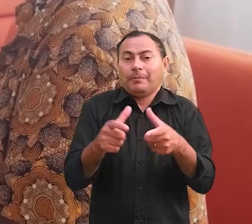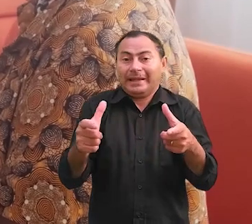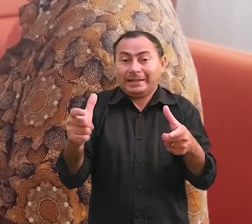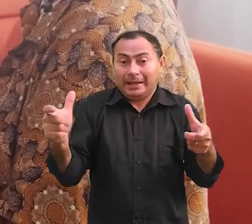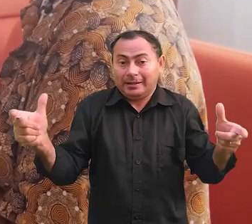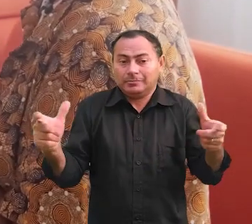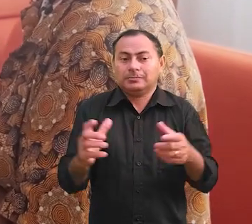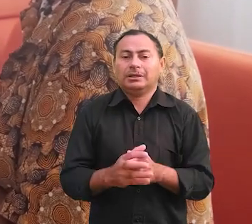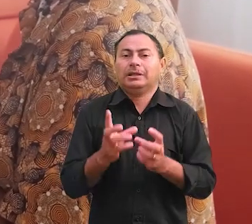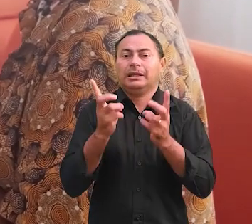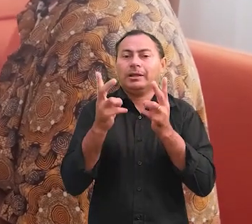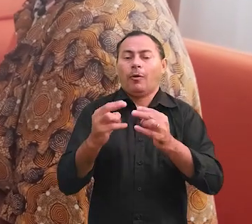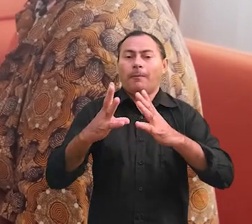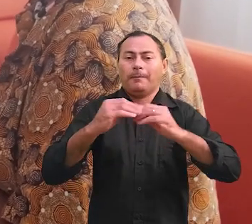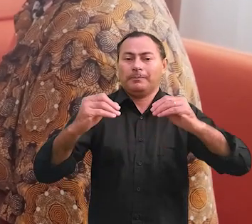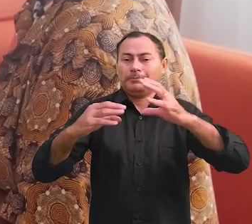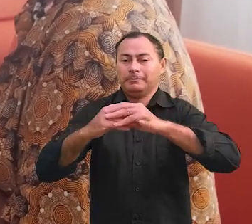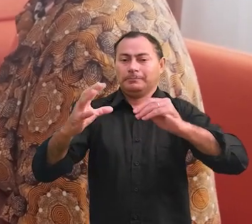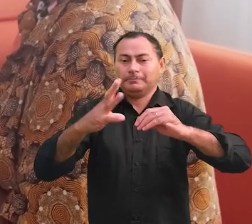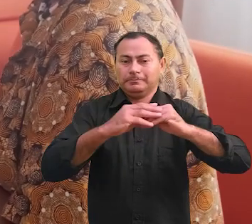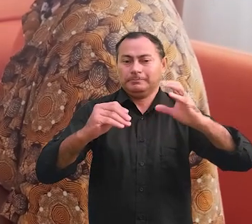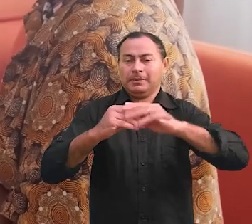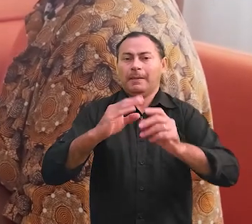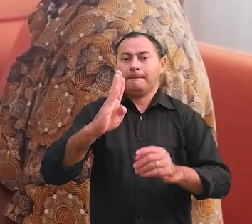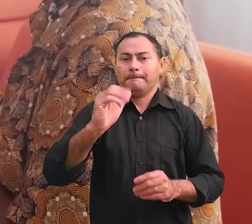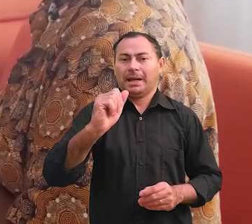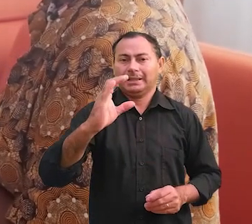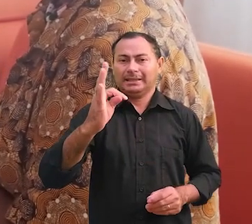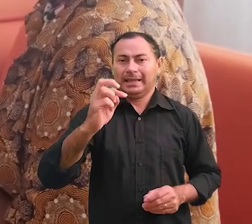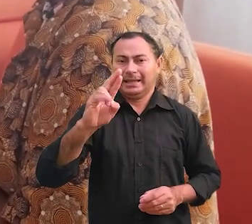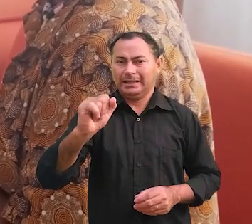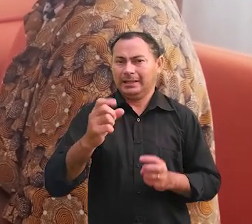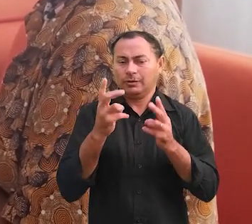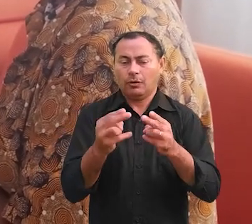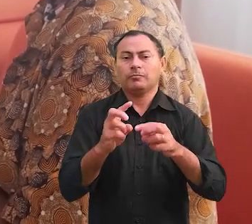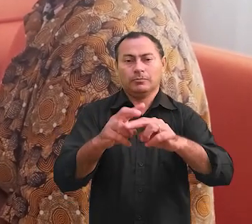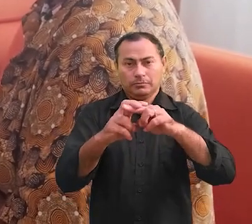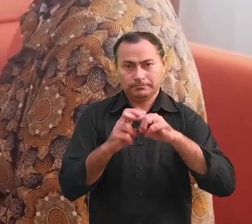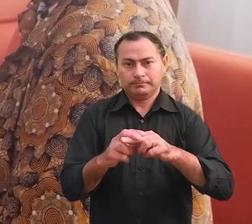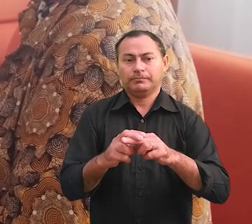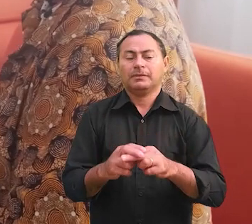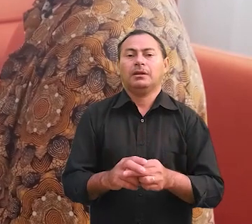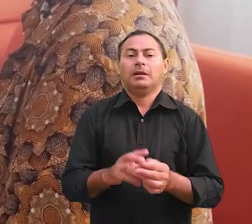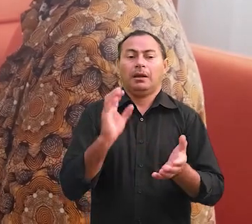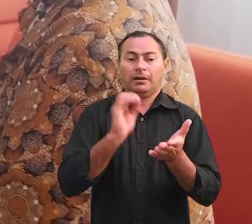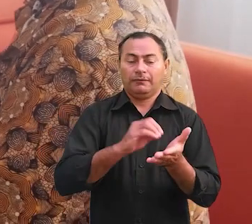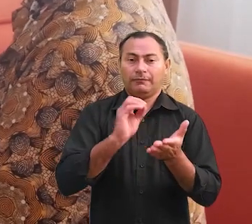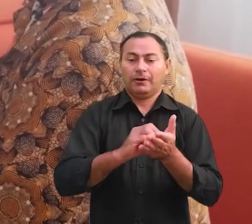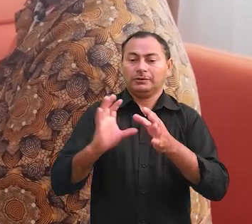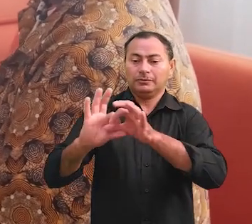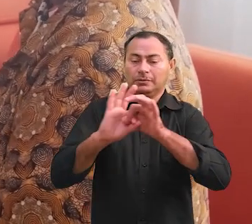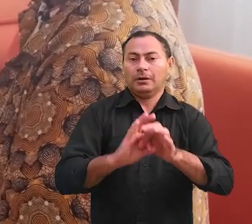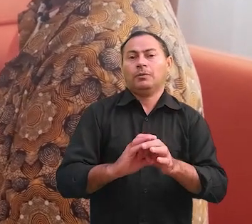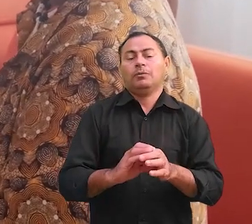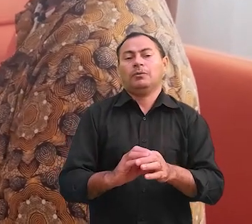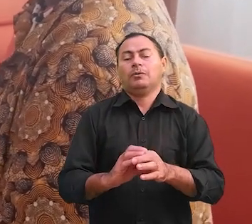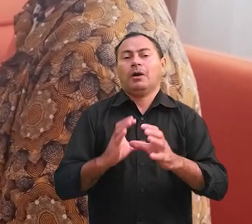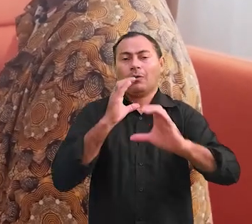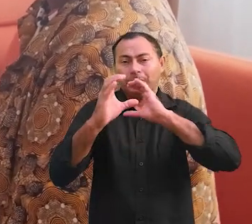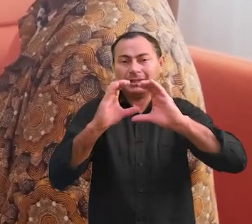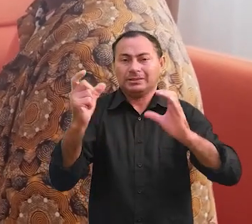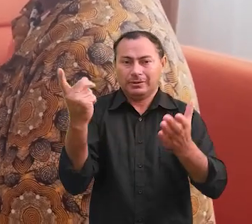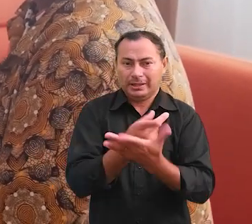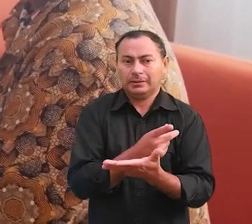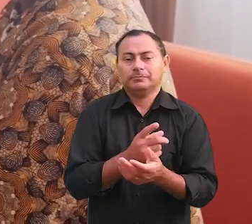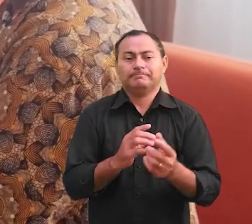começou a se multiplicar como bactérias que se multiplicam no escuro e por isso a falta de comunhão ou a